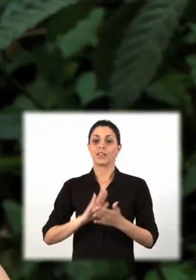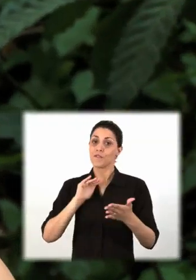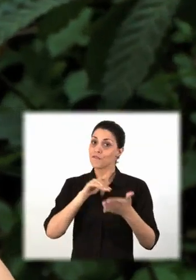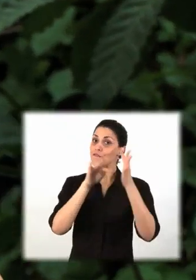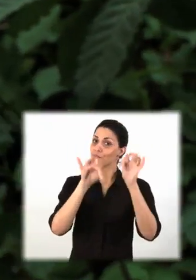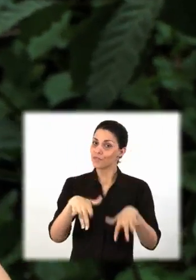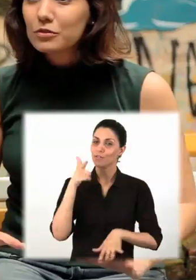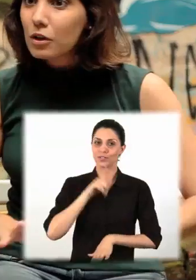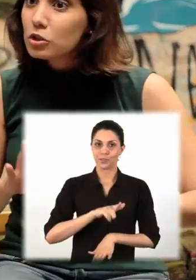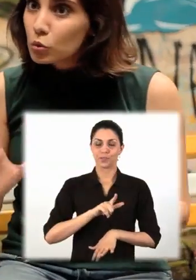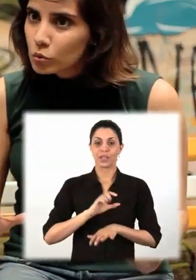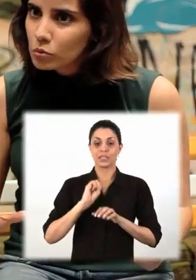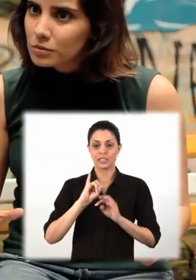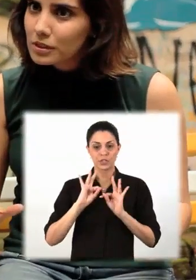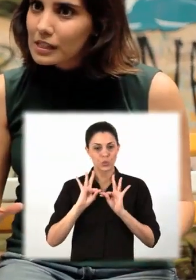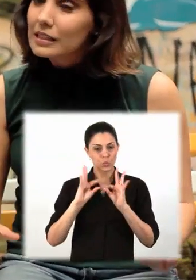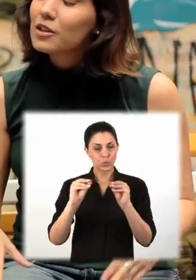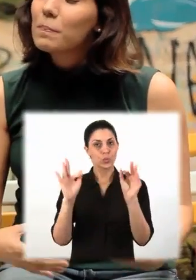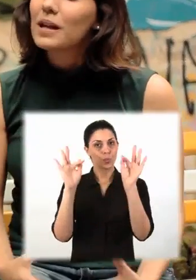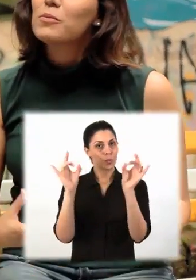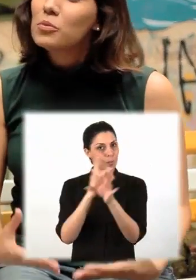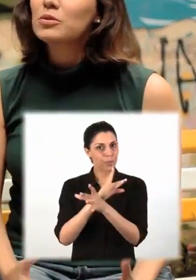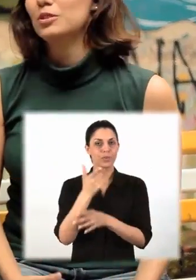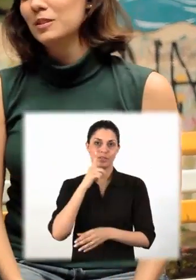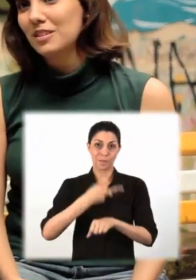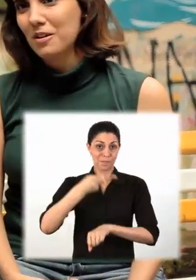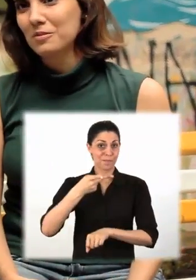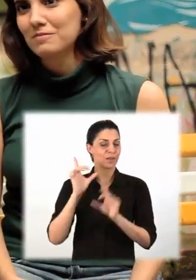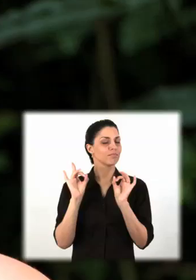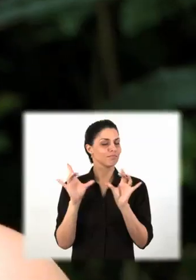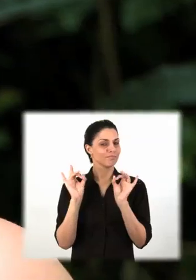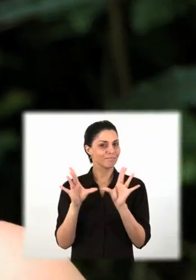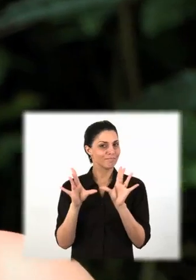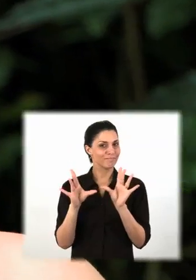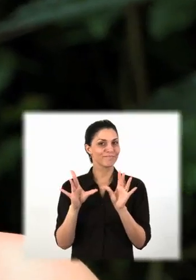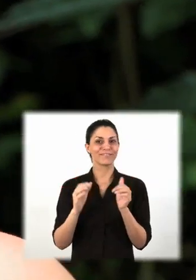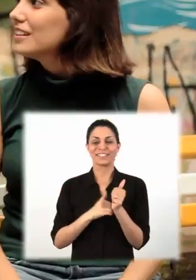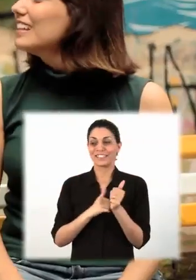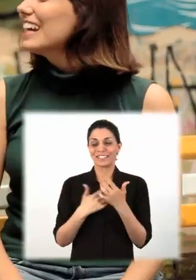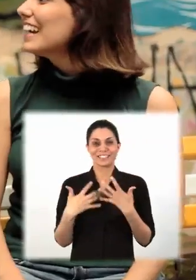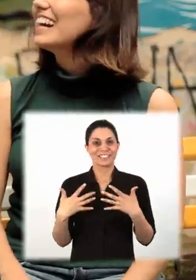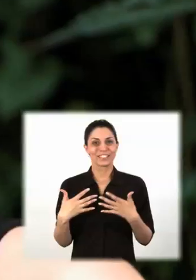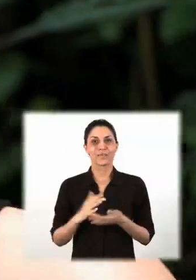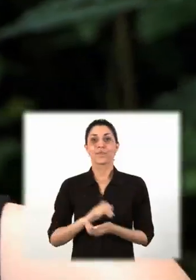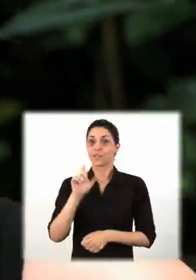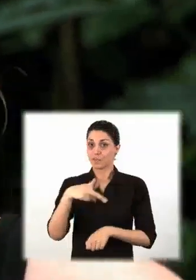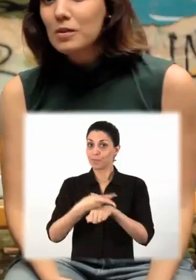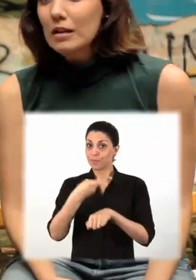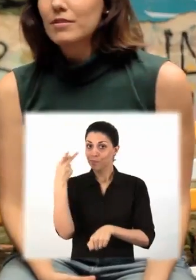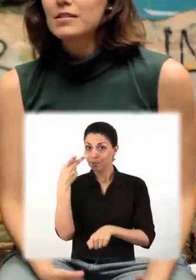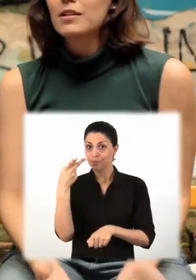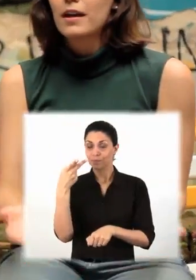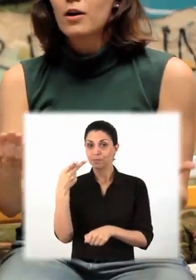o desafio ser cumprido. No final de tudo, tem um prêmio muito especial. Muito especial. O